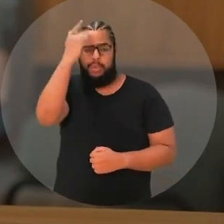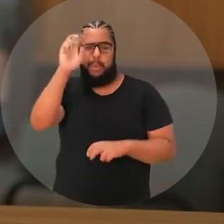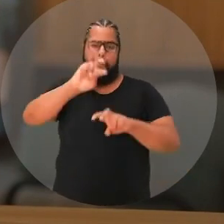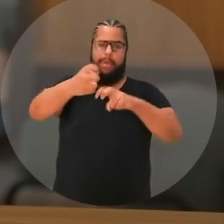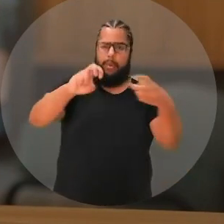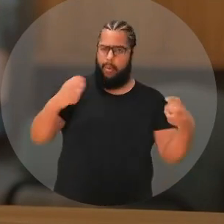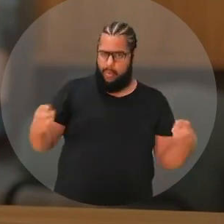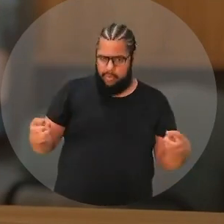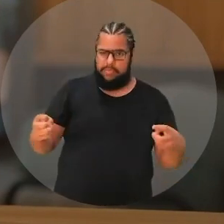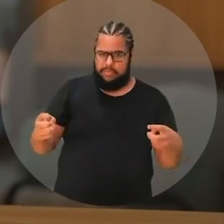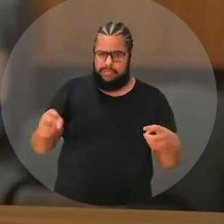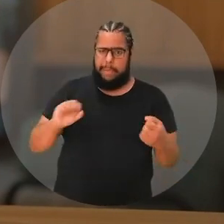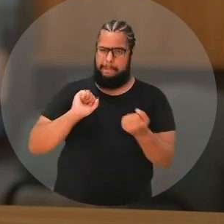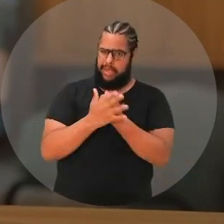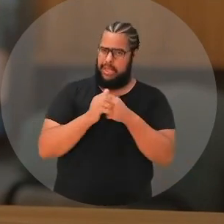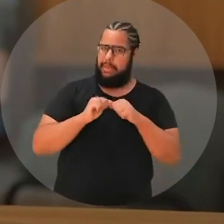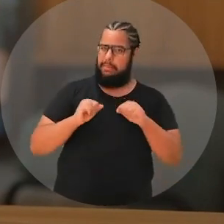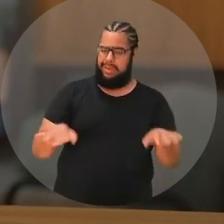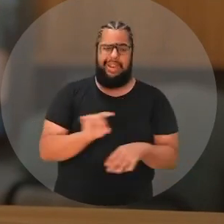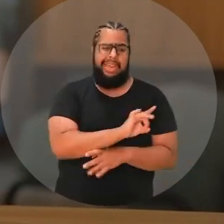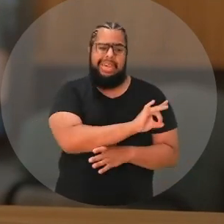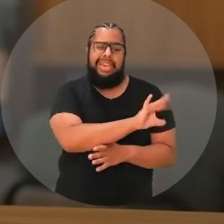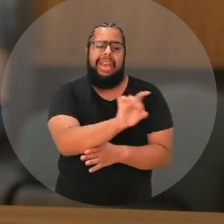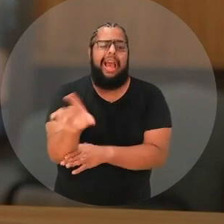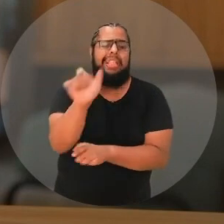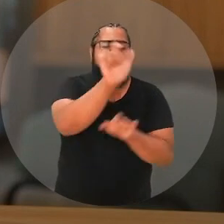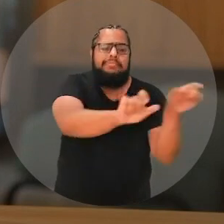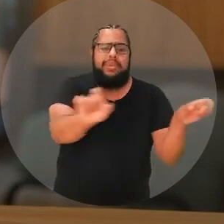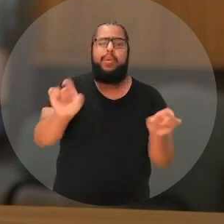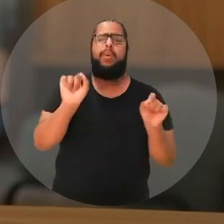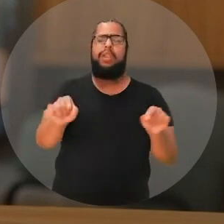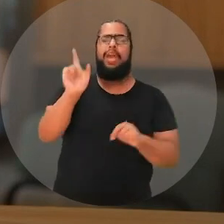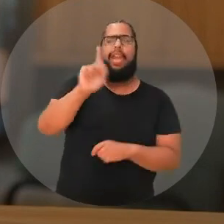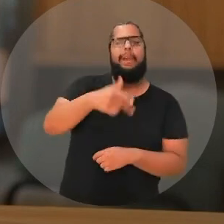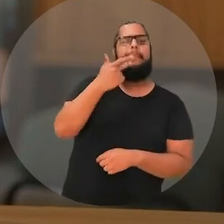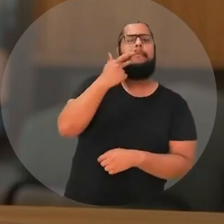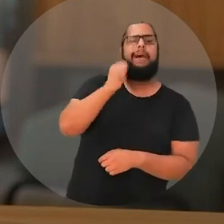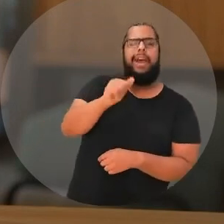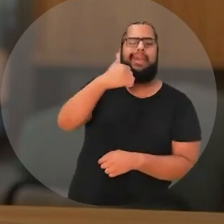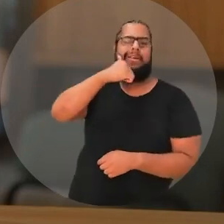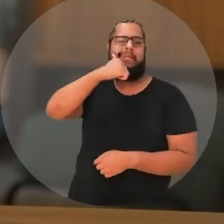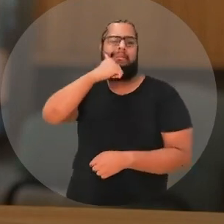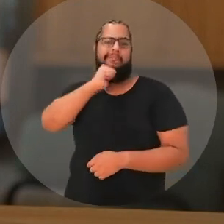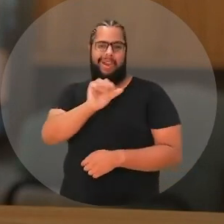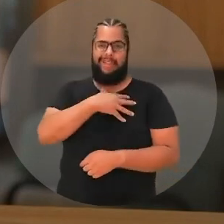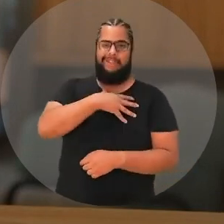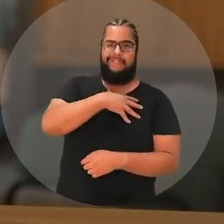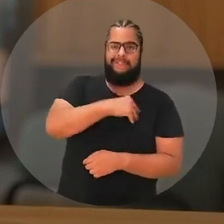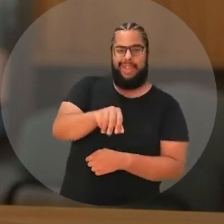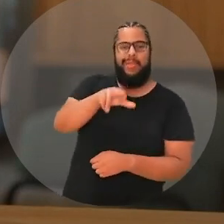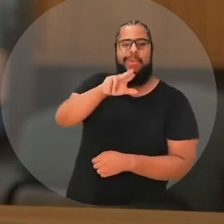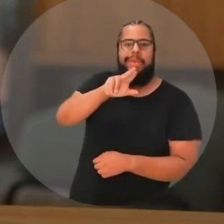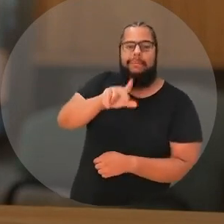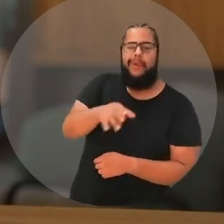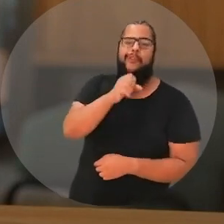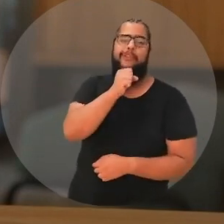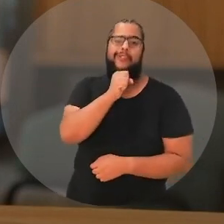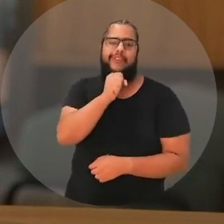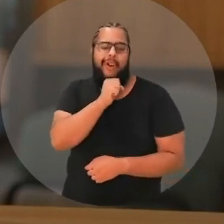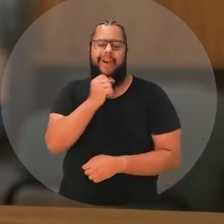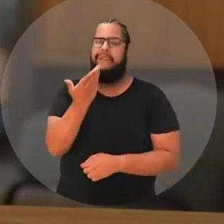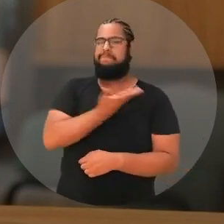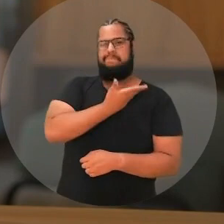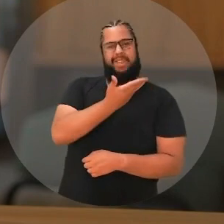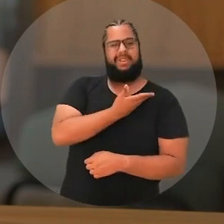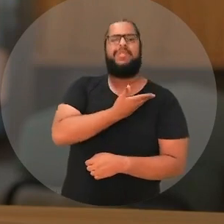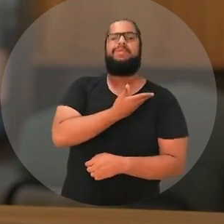que perdemos na pandemia. Cada vida perdida era mãe, pai, filho, irmão, avó, amigo